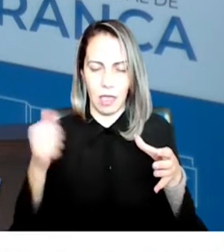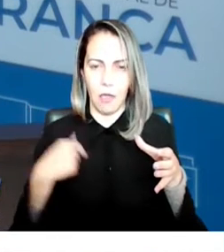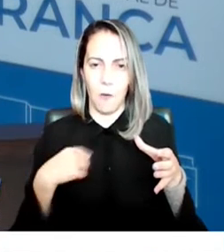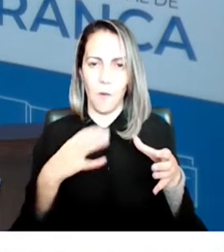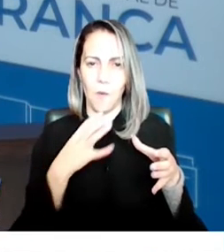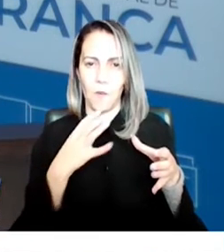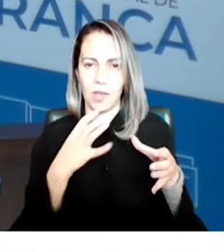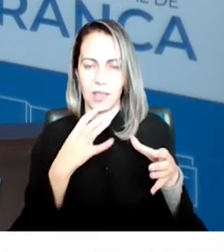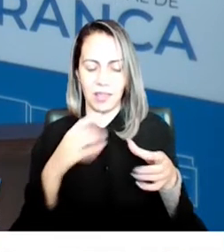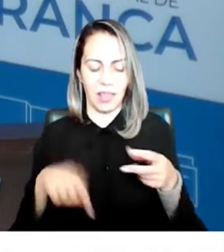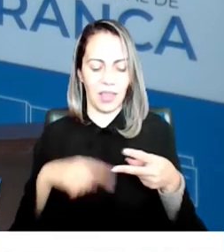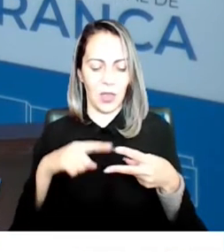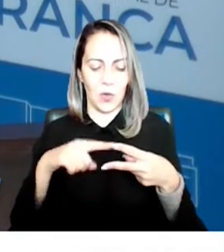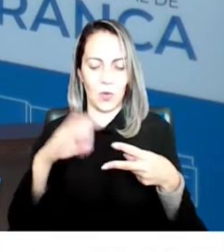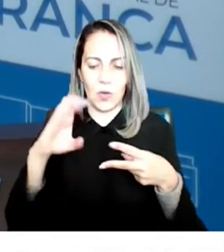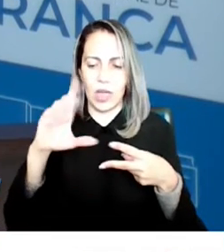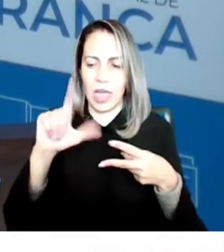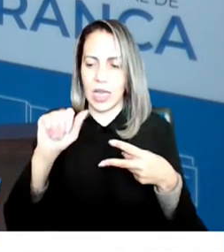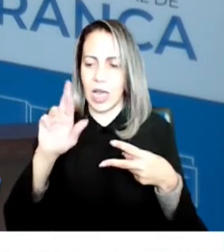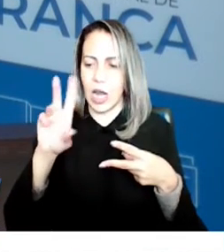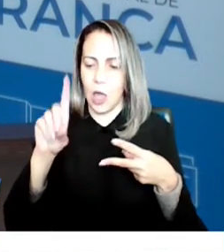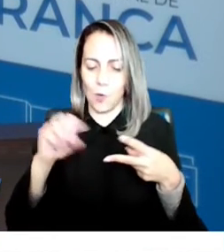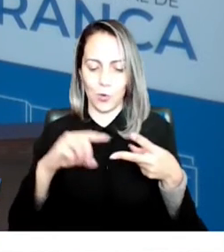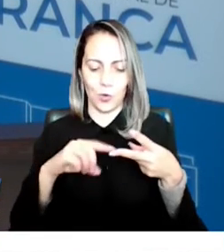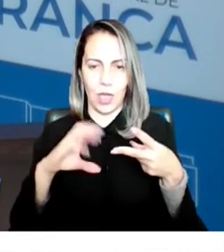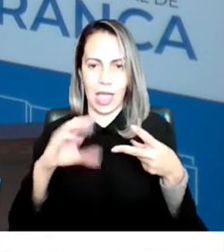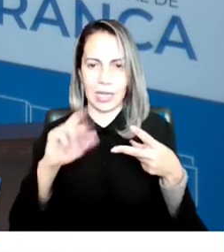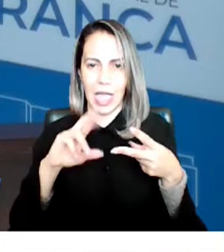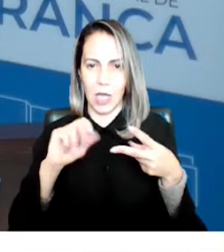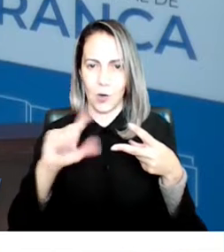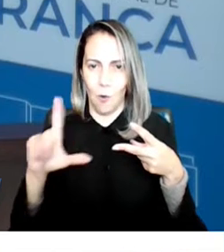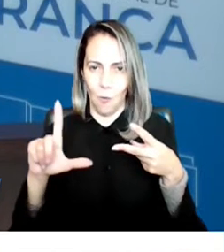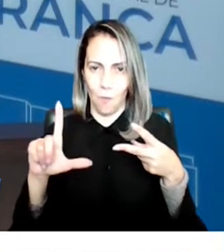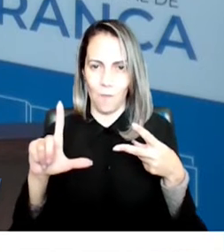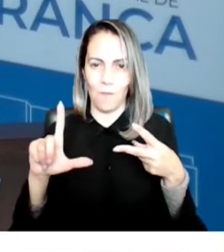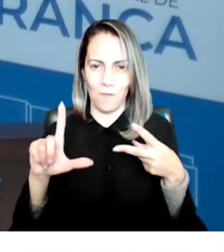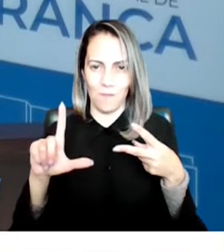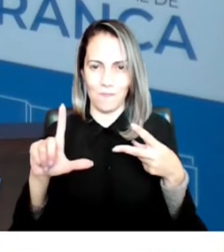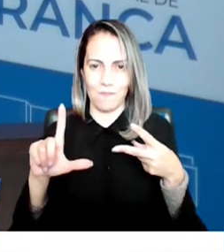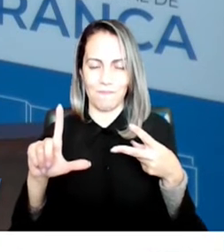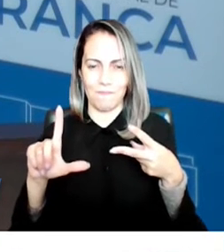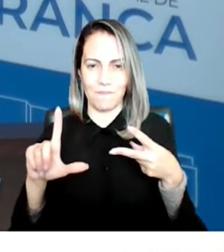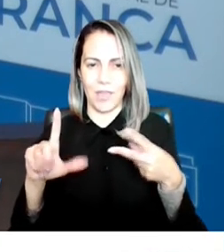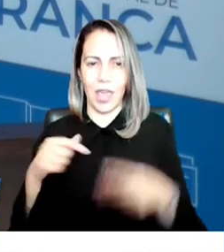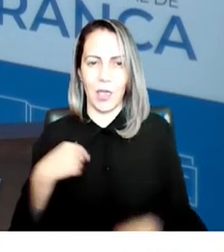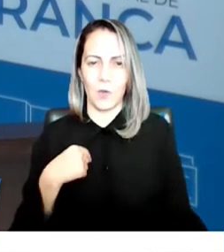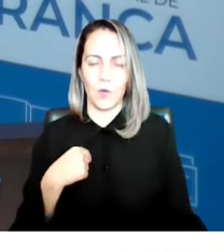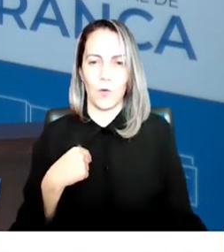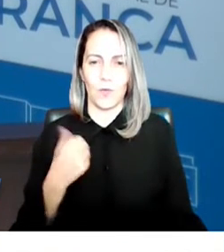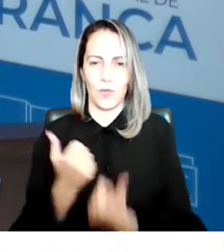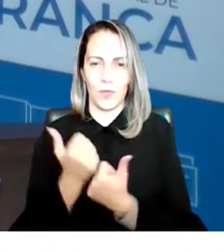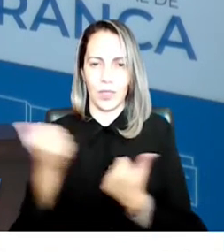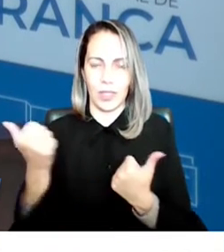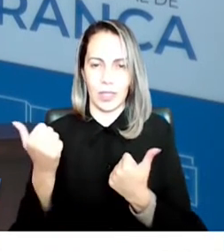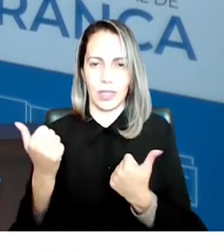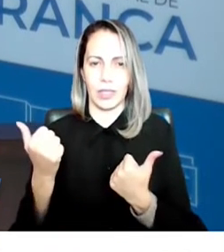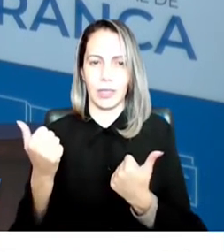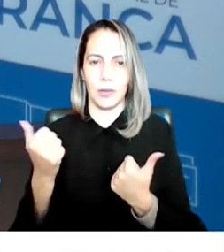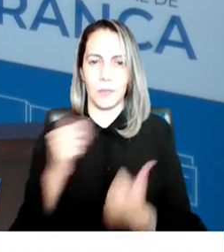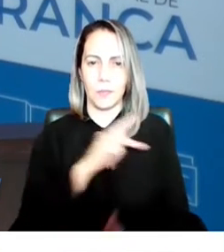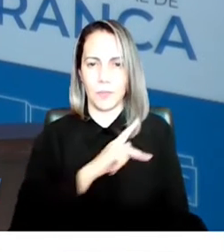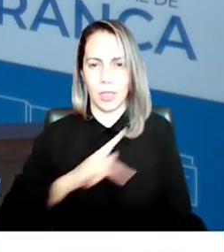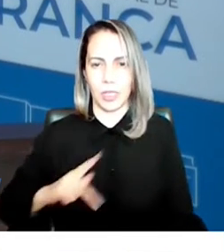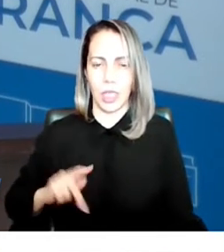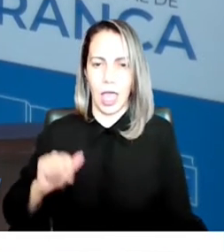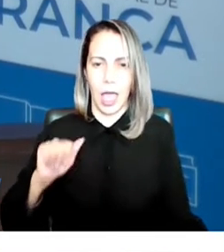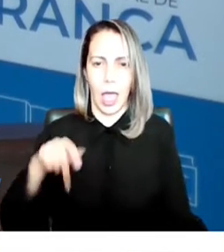sou colaboradora nesta cartilha. Sou vice-presidente da APADA, que vai falar daqui a